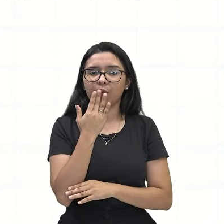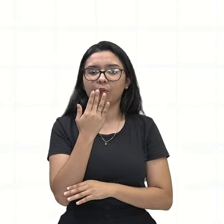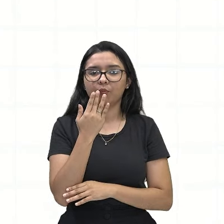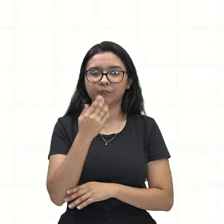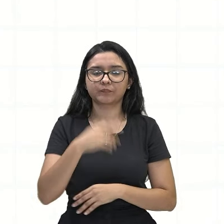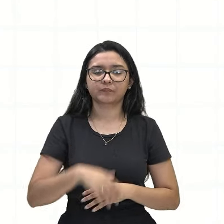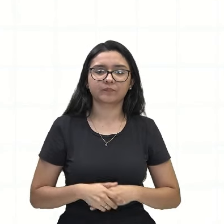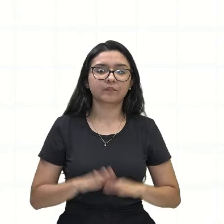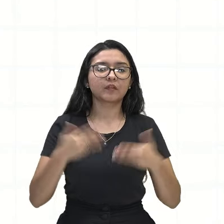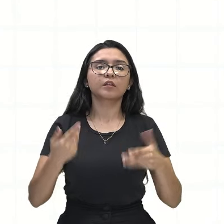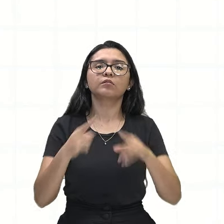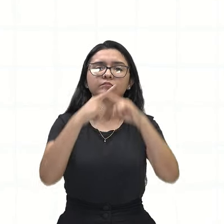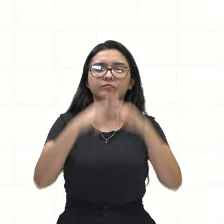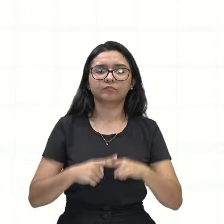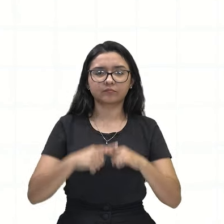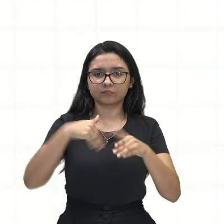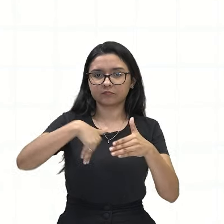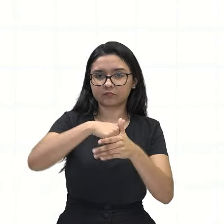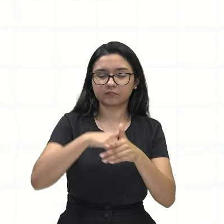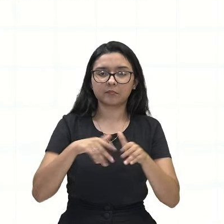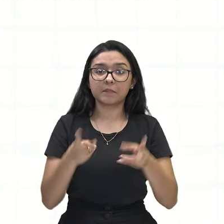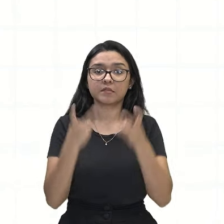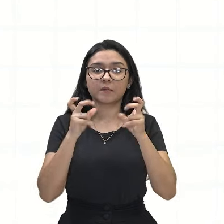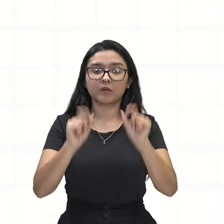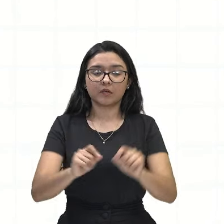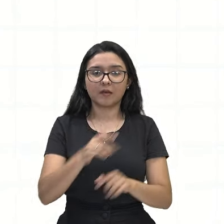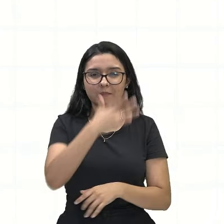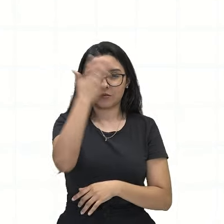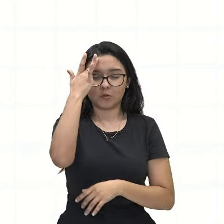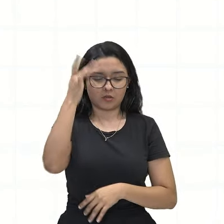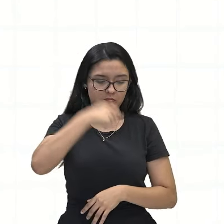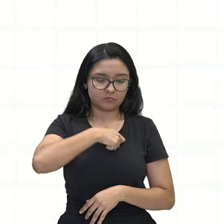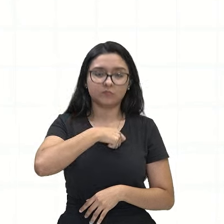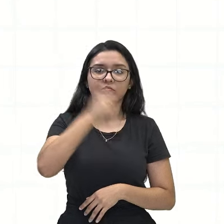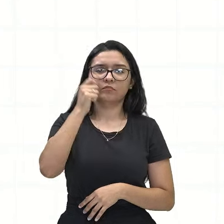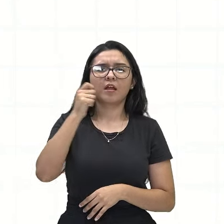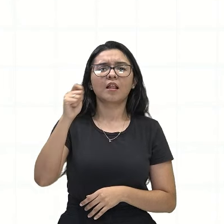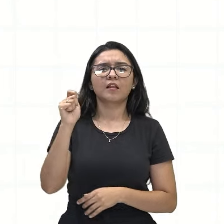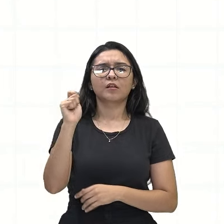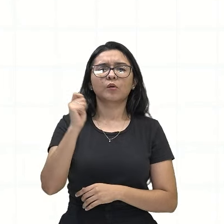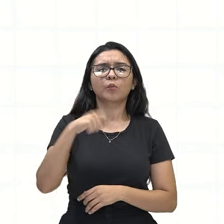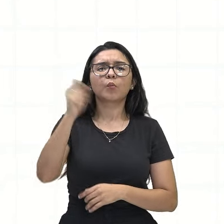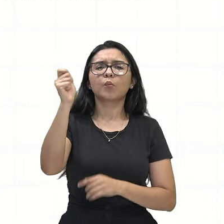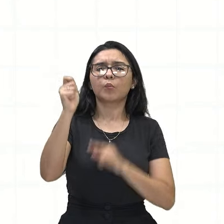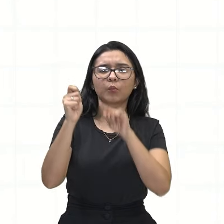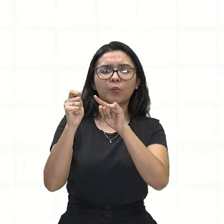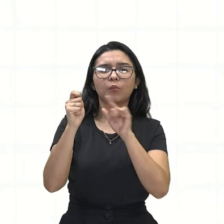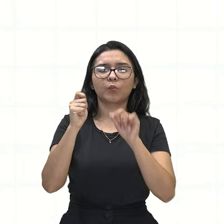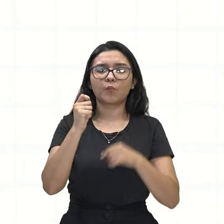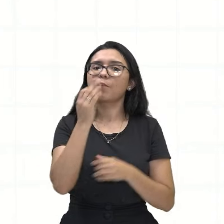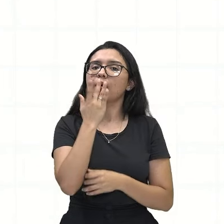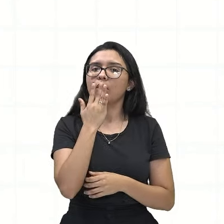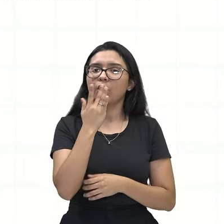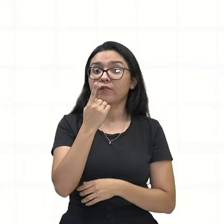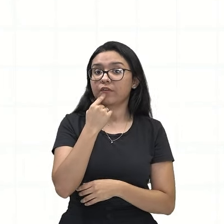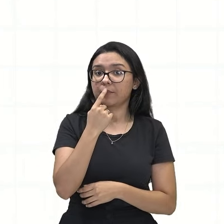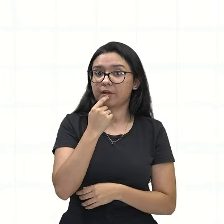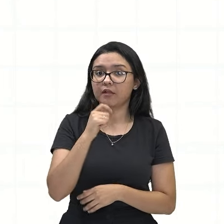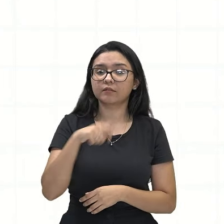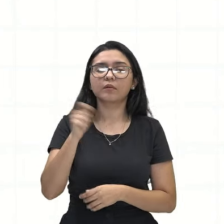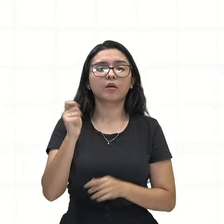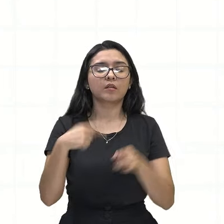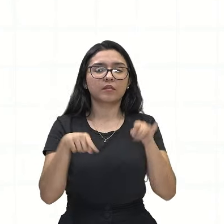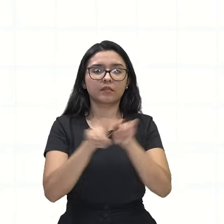futebol, você verifica que o juiz ele pode apresentar um cartão com uma cor, a cor